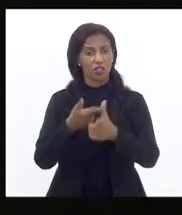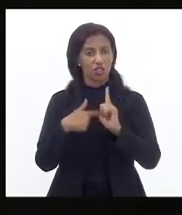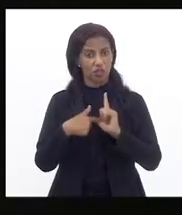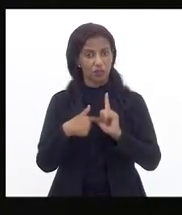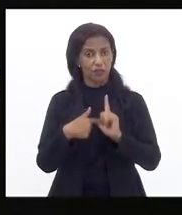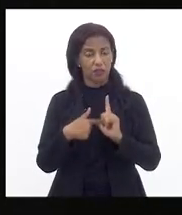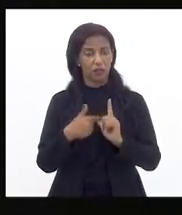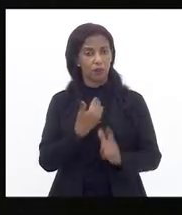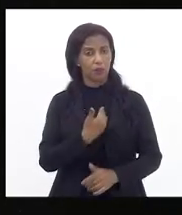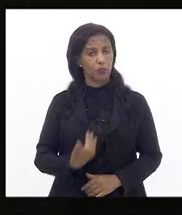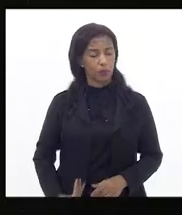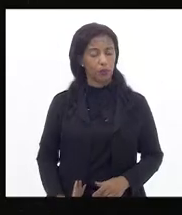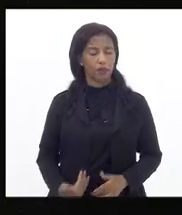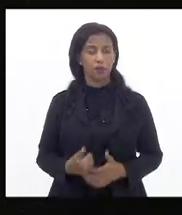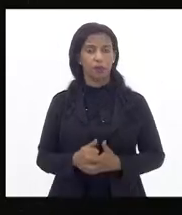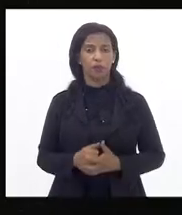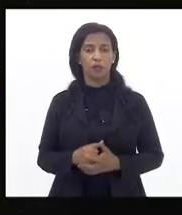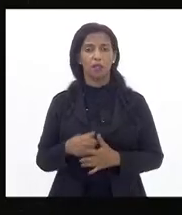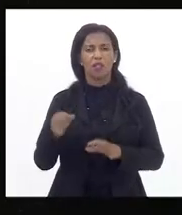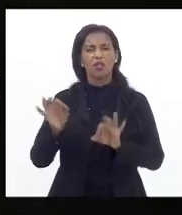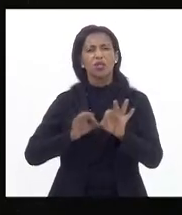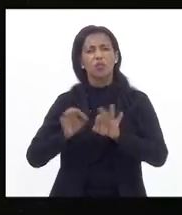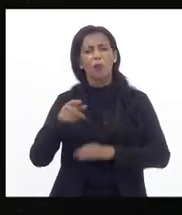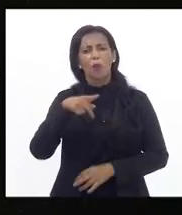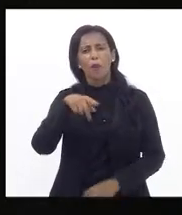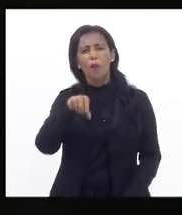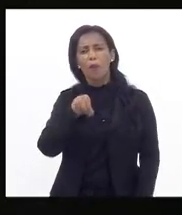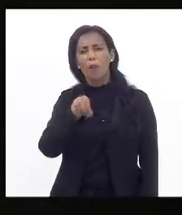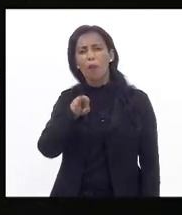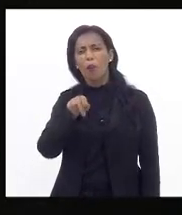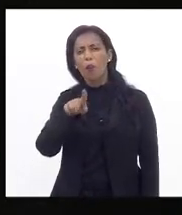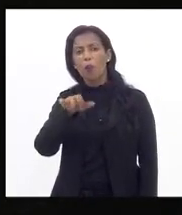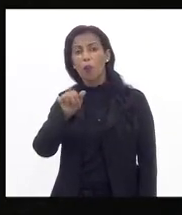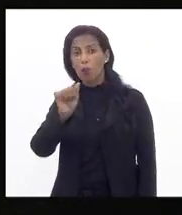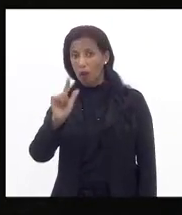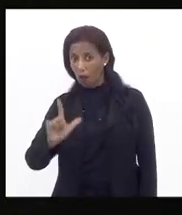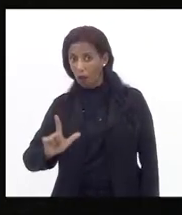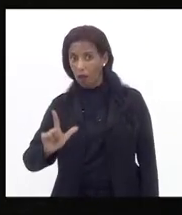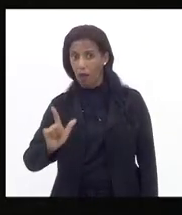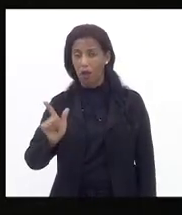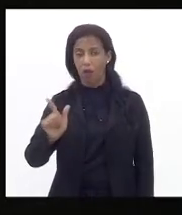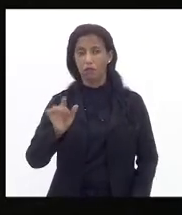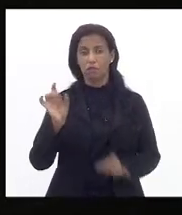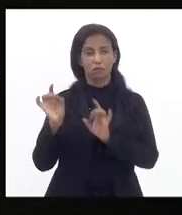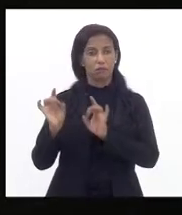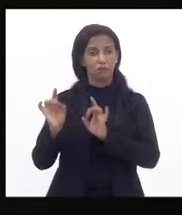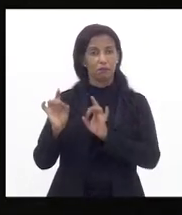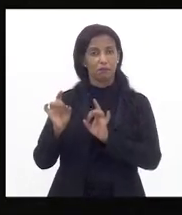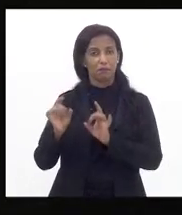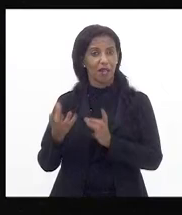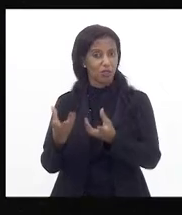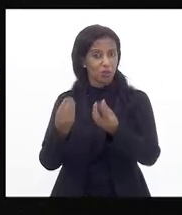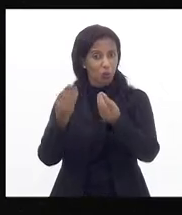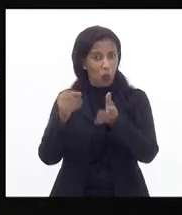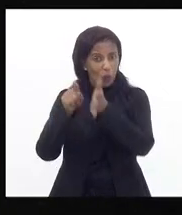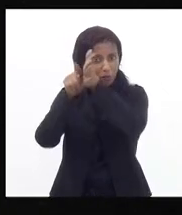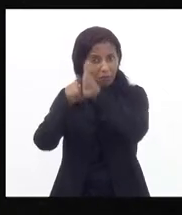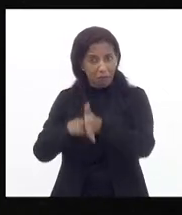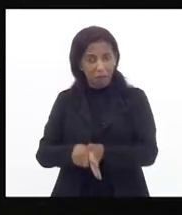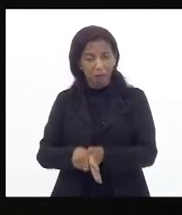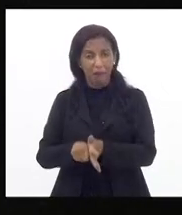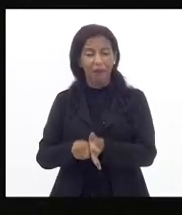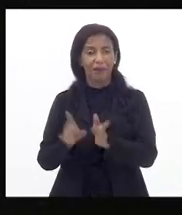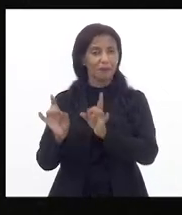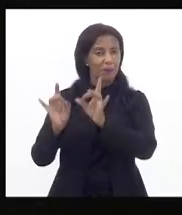dívida pública de modo Popular com especialistas é Popular mas com muitas especialistas